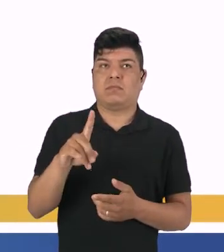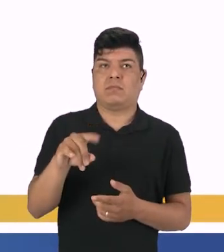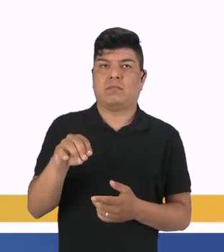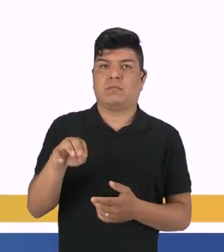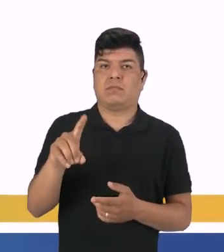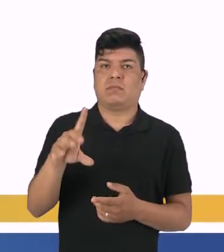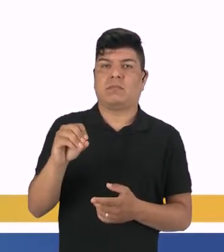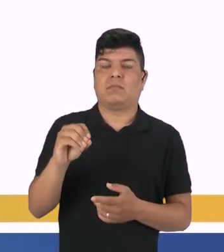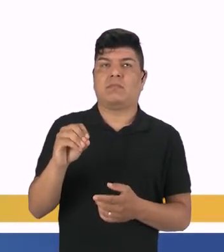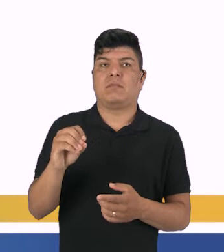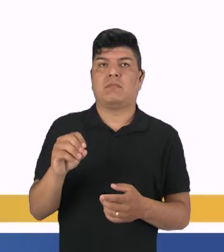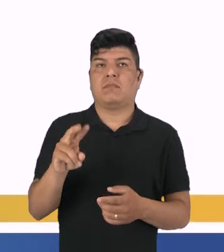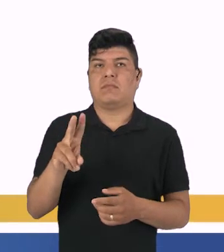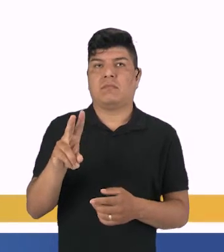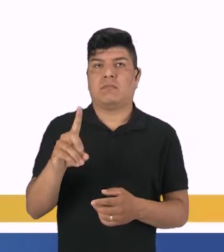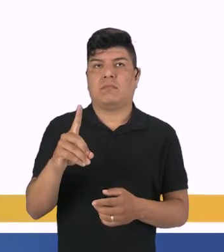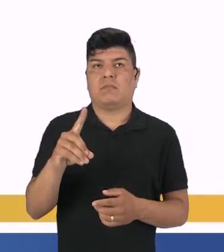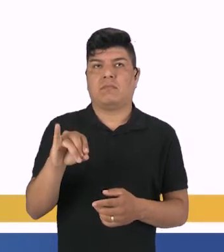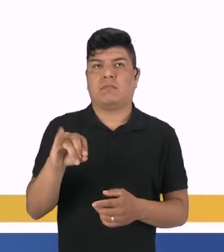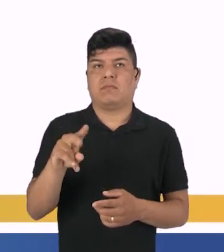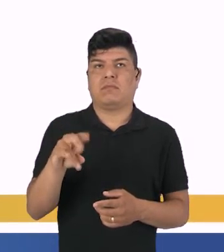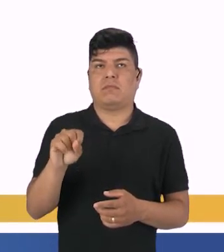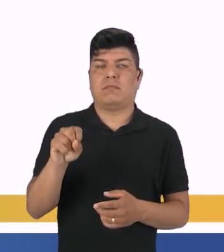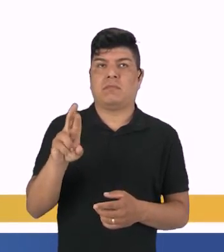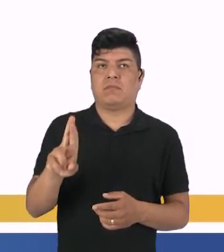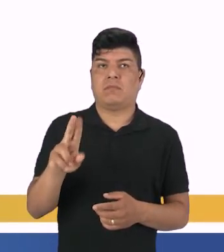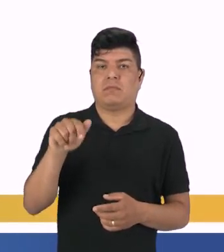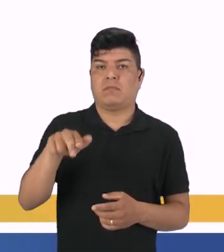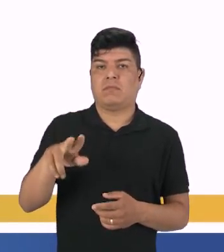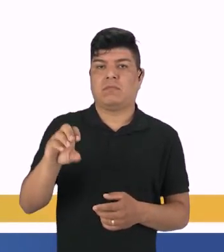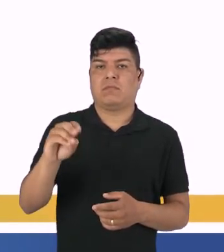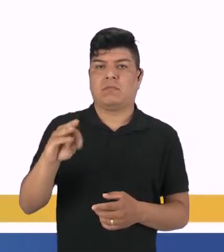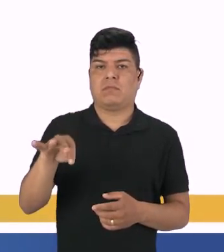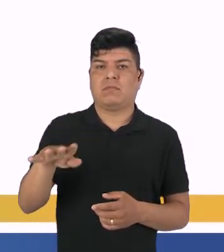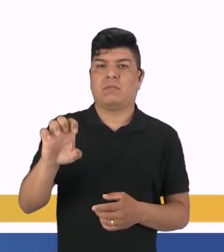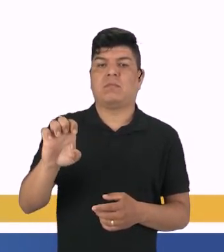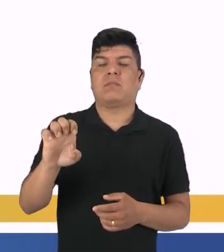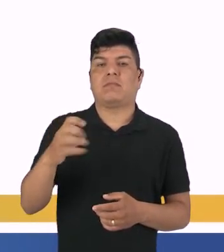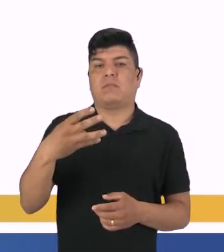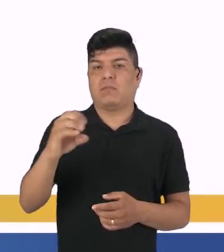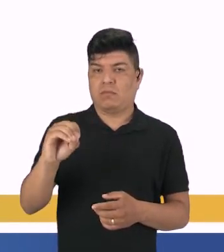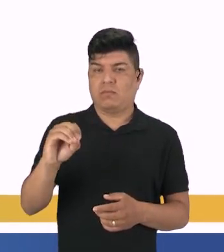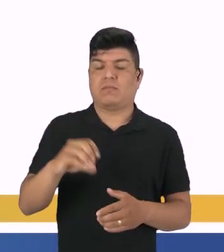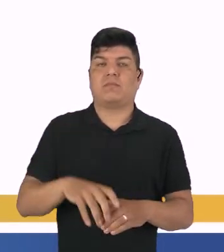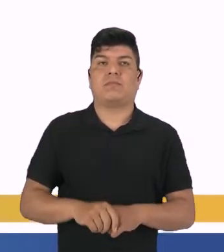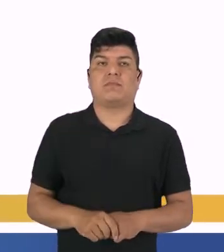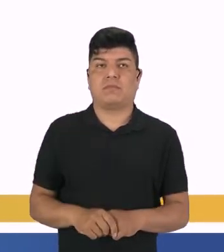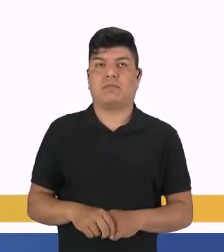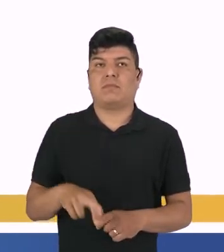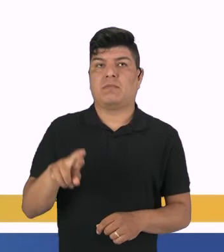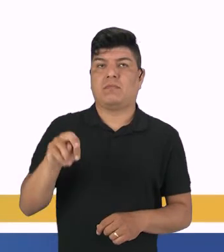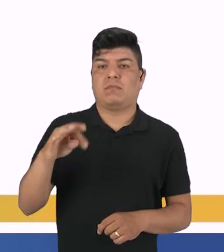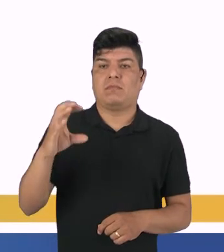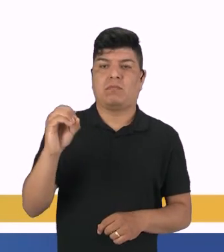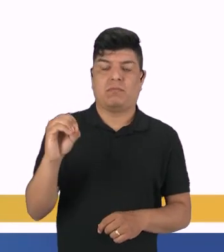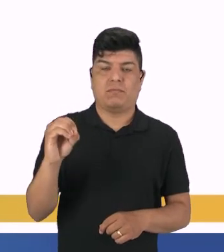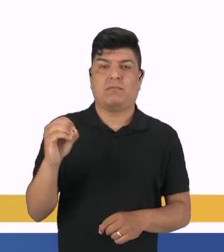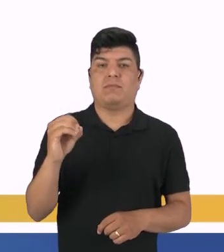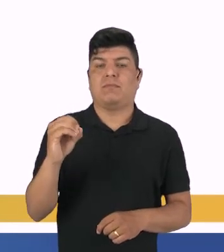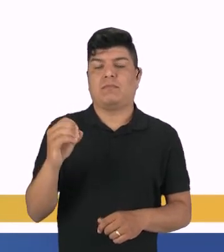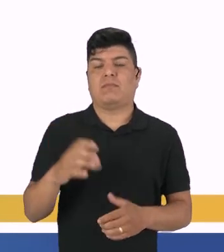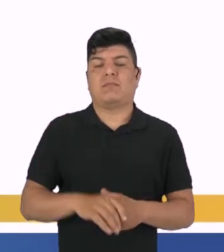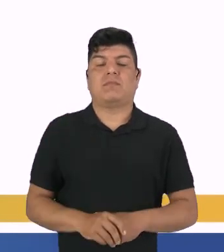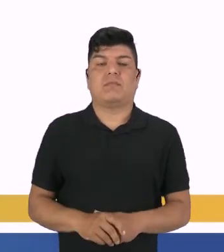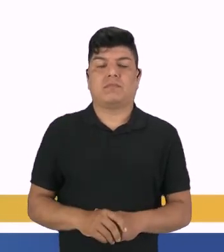que é esse valor maior que está sendo dividido, o 12 é o divisor, 40 é o resultado dessa divisão, que eu chamo de quociente, e o 0